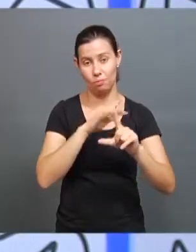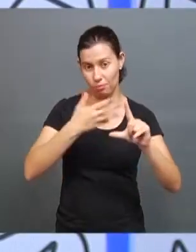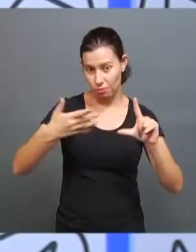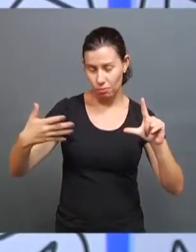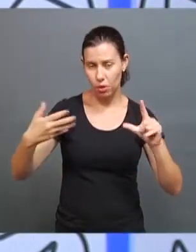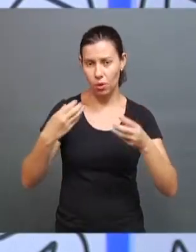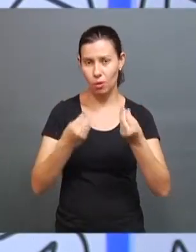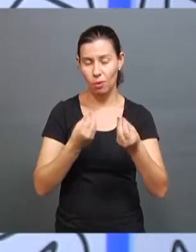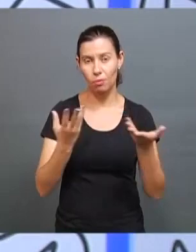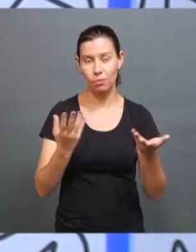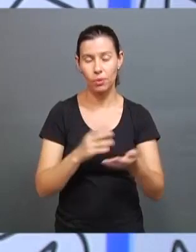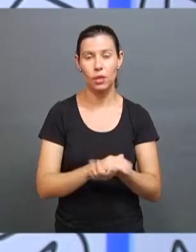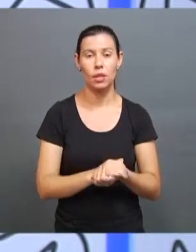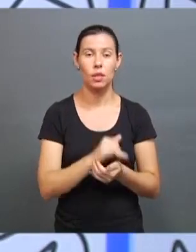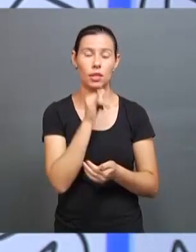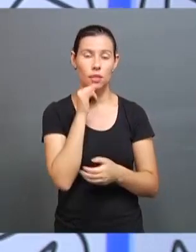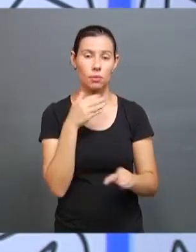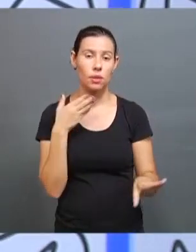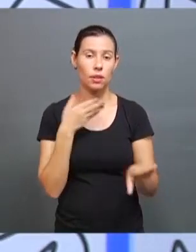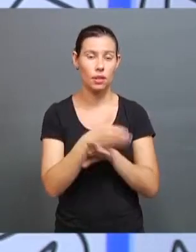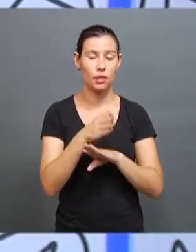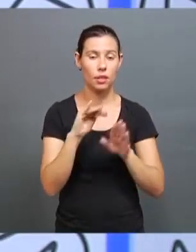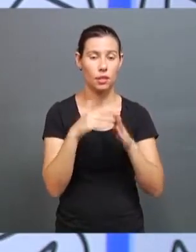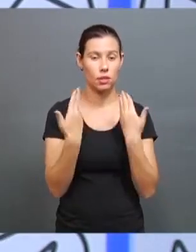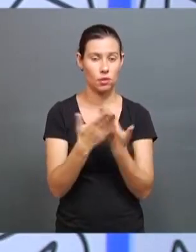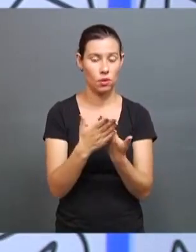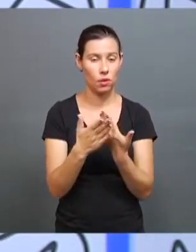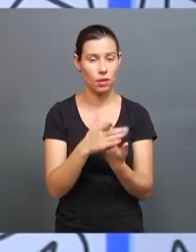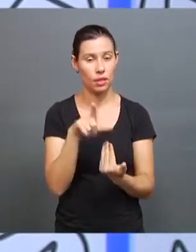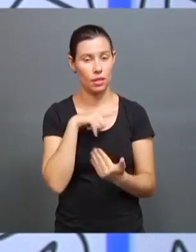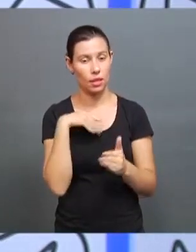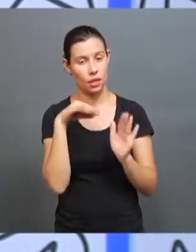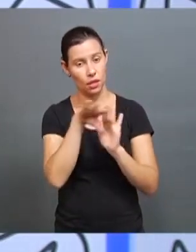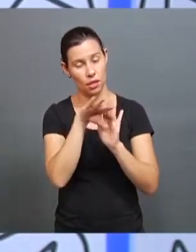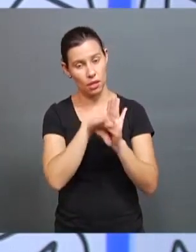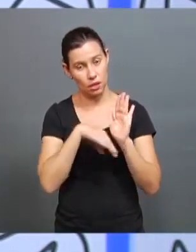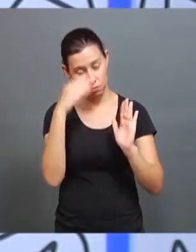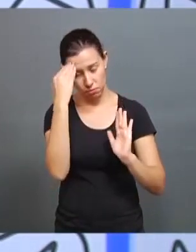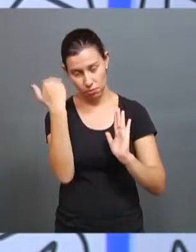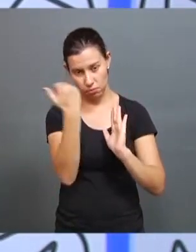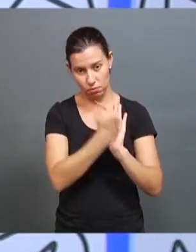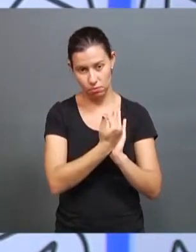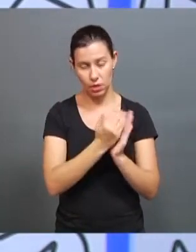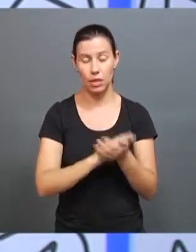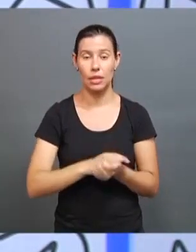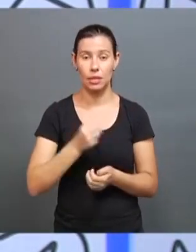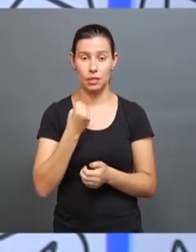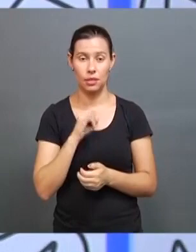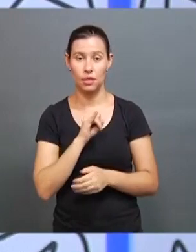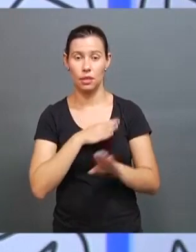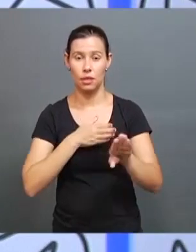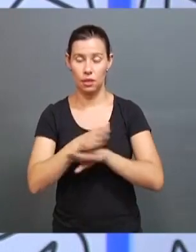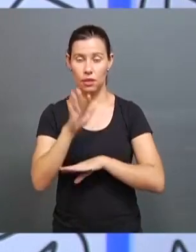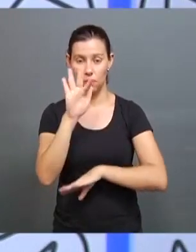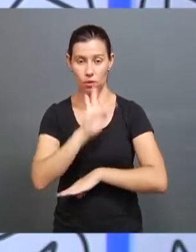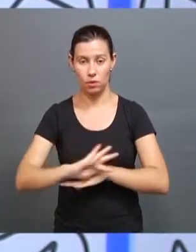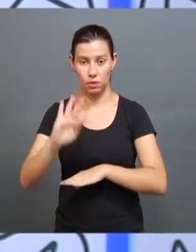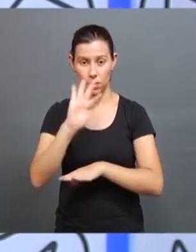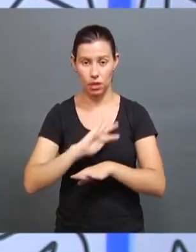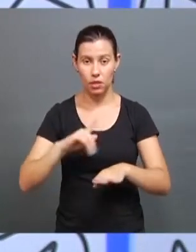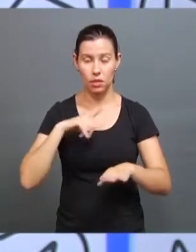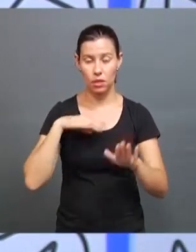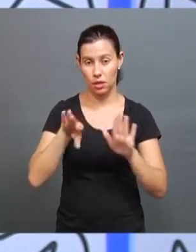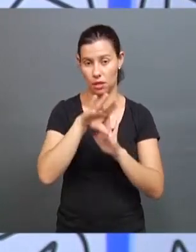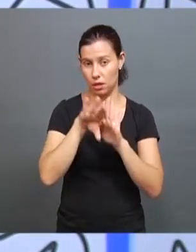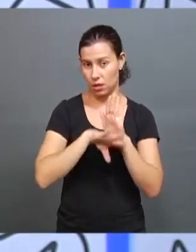numa escolarização formal, por exemplo, tem todas as regras do sistema de ensino. Quando ela entrar para uma universidade, tem todas as regras dessa